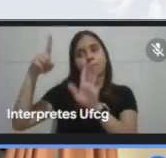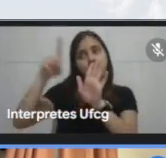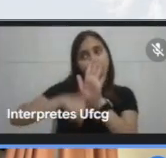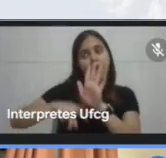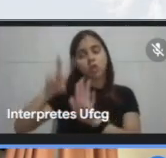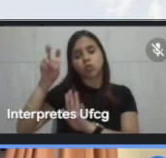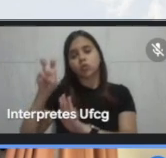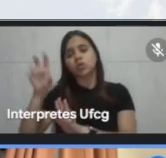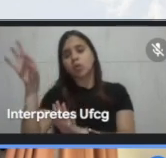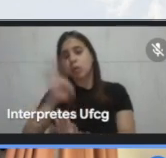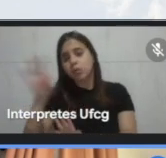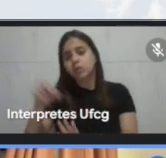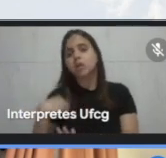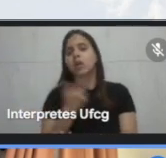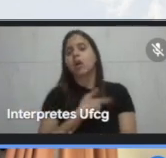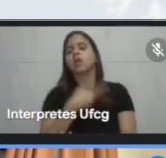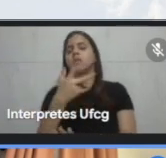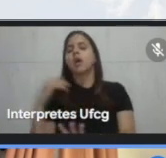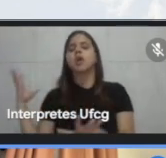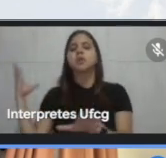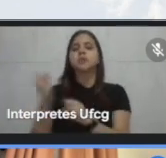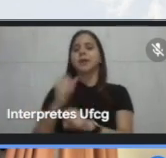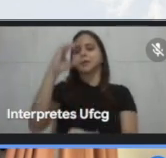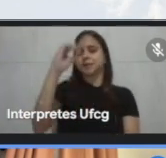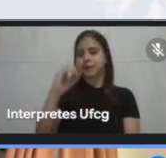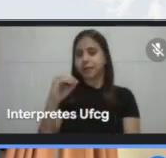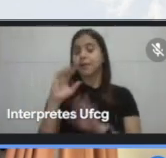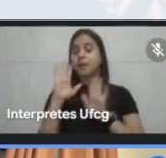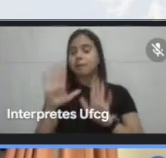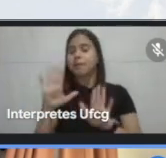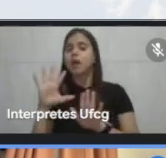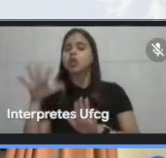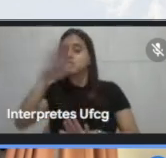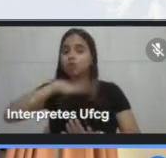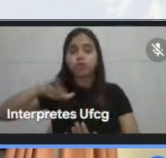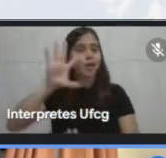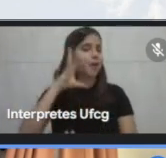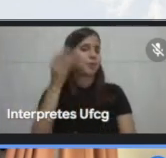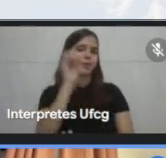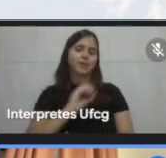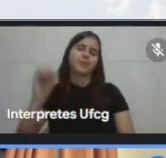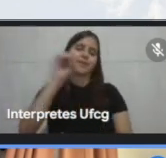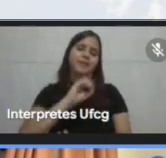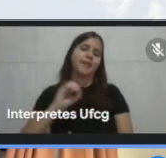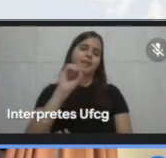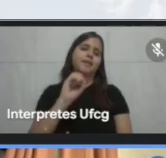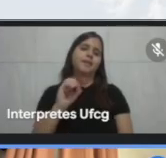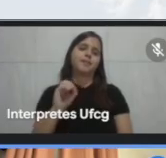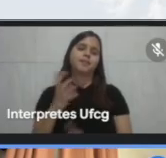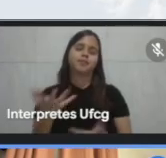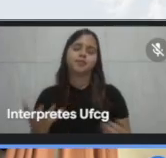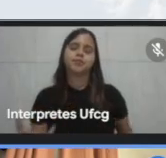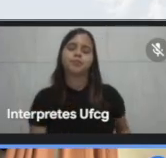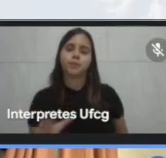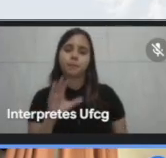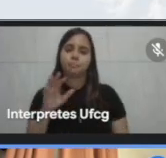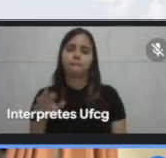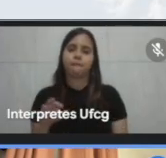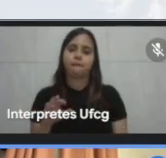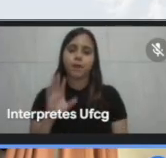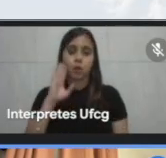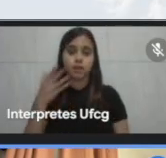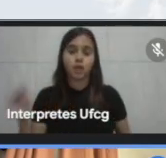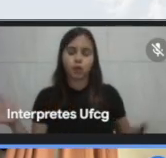a nossa análise. Mas, no geral, isso não aconteceu em praticamente nenhum local. Então, esse é o resultado final aqui em